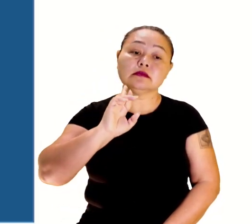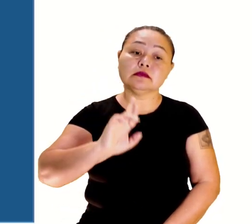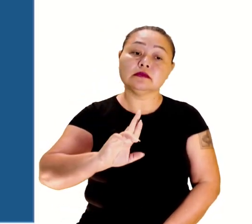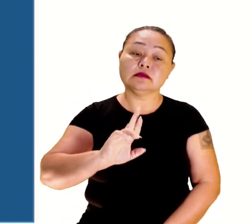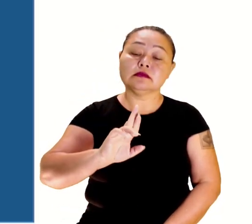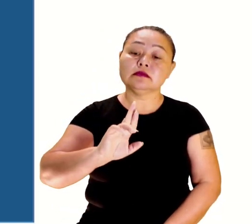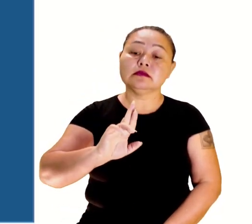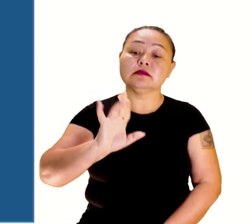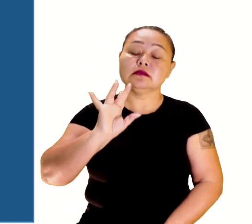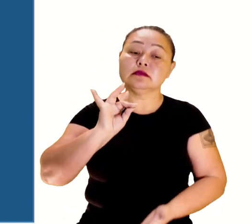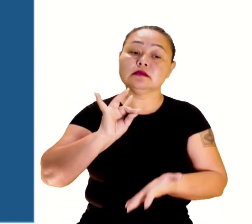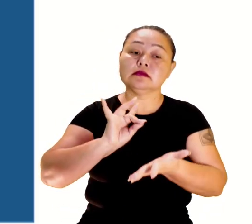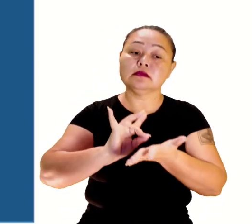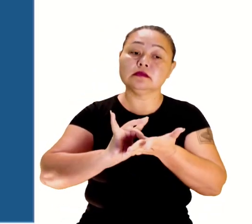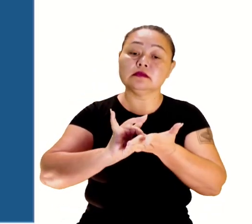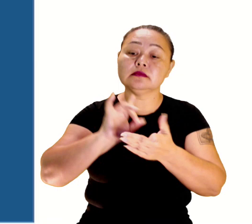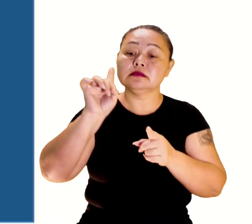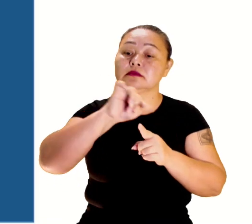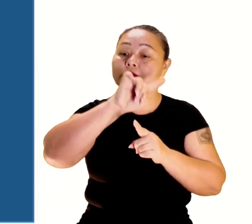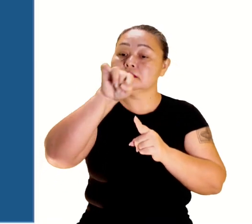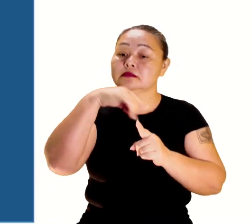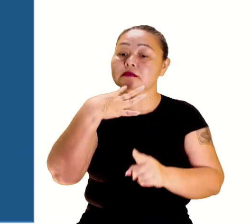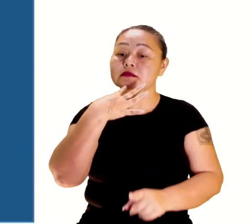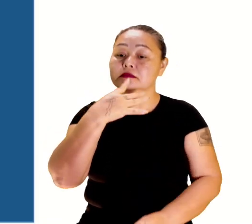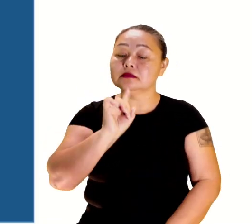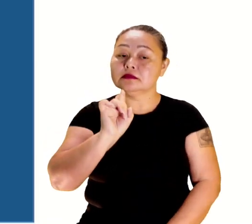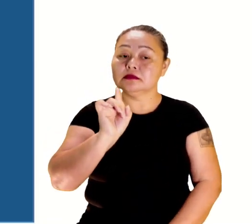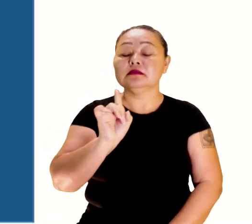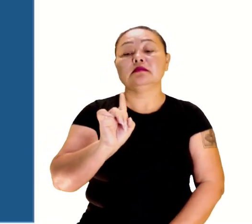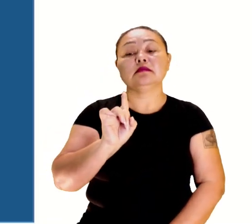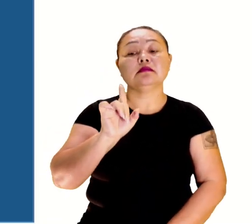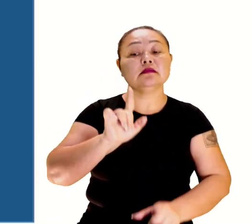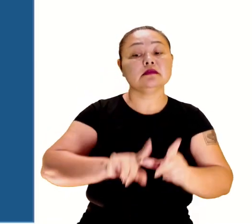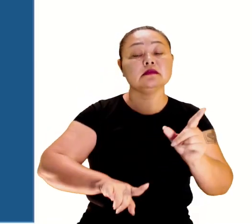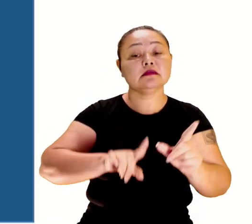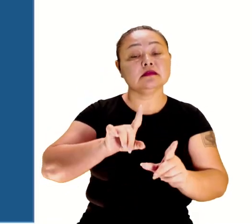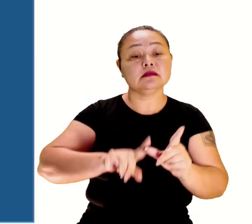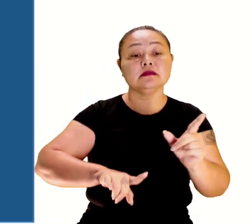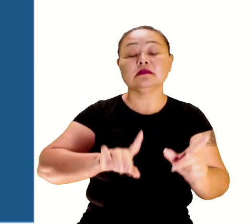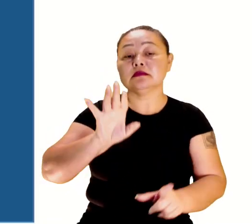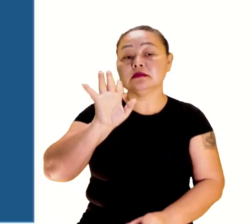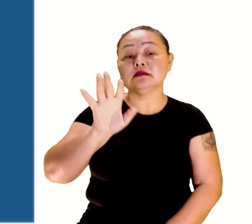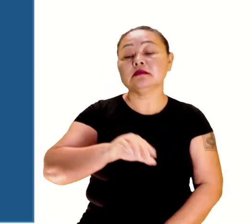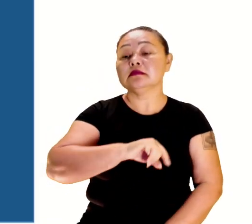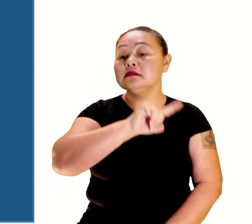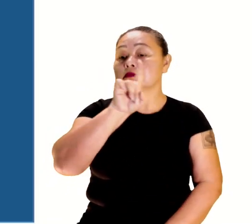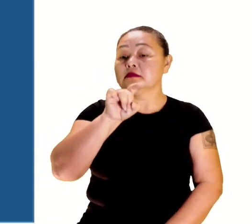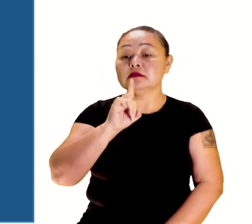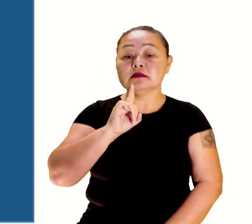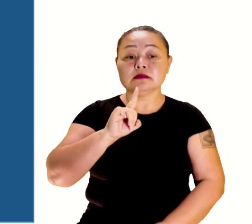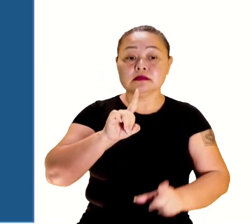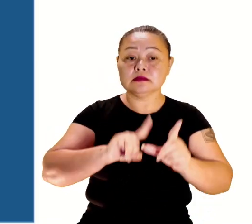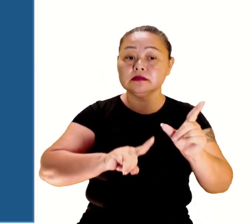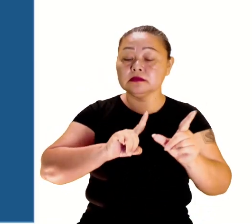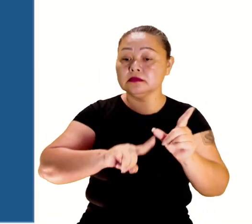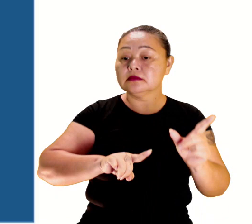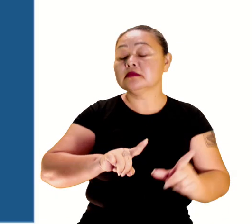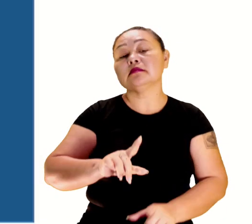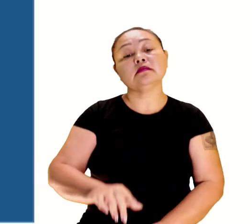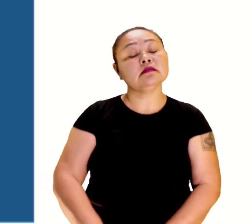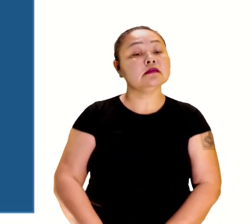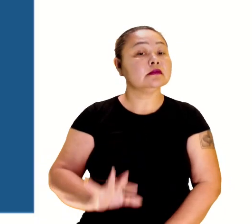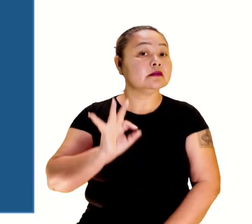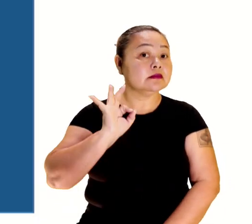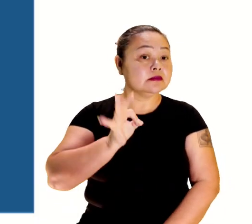Com certeza, incógnita, né? O número que a gente não conhece ainda é chamado de incógnita, representado aí por uma letrinha, tá